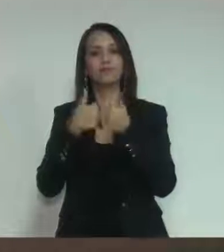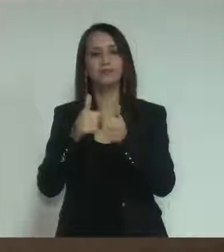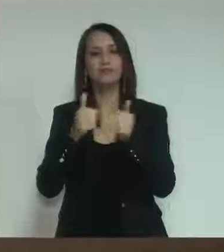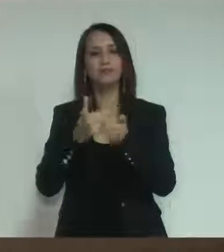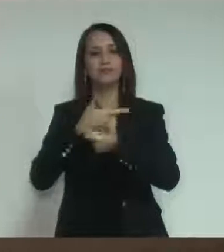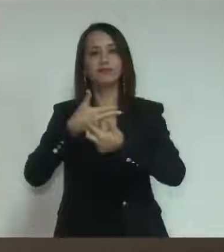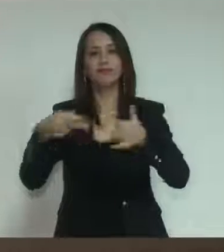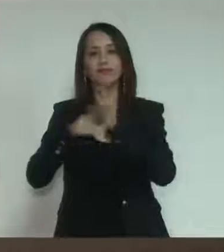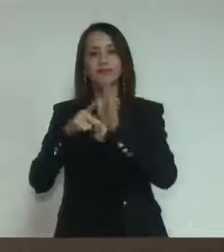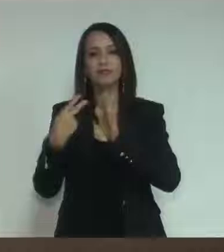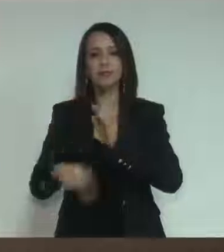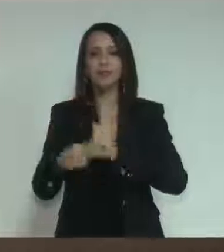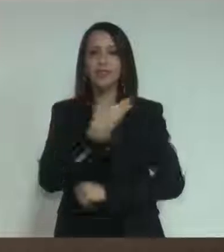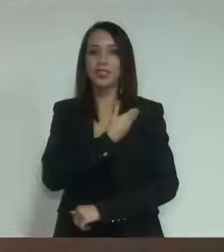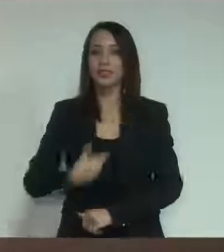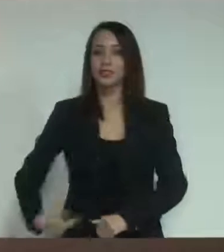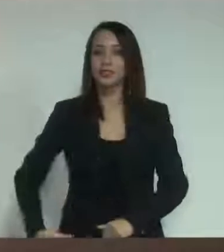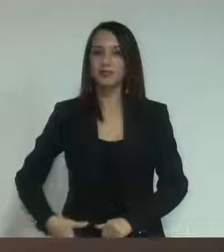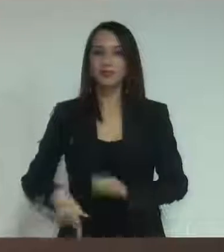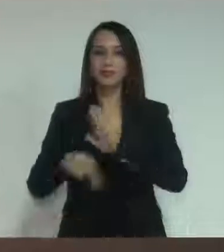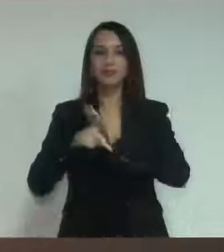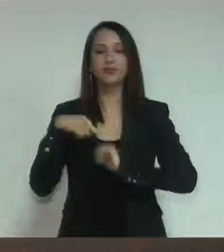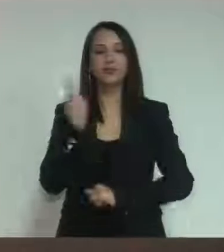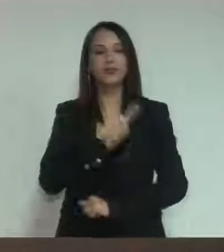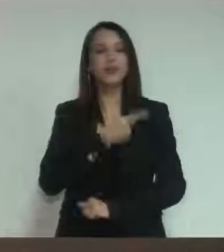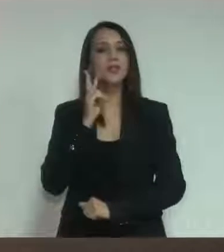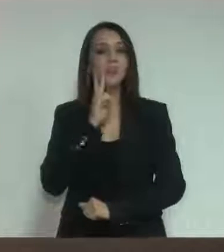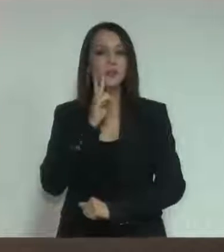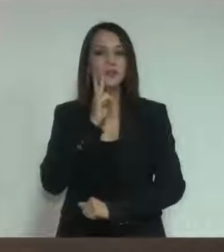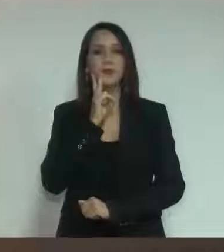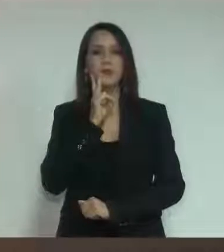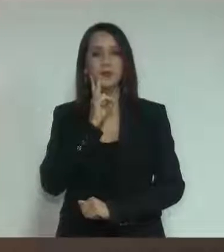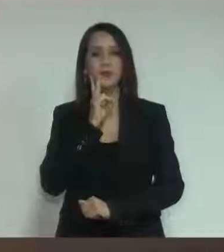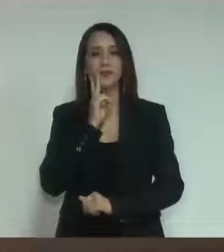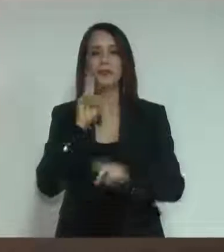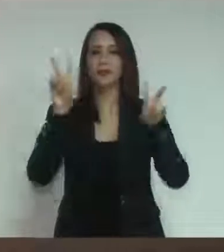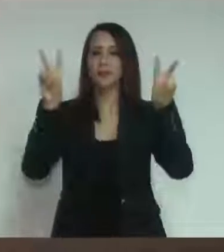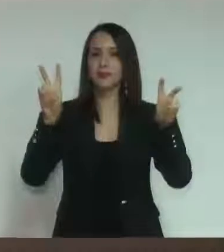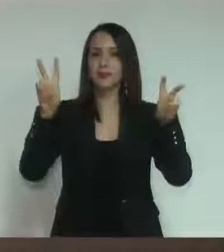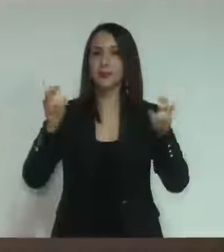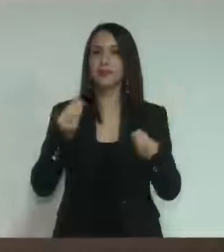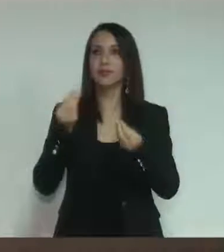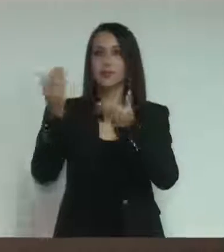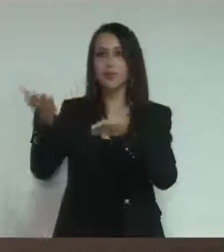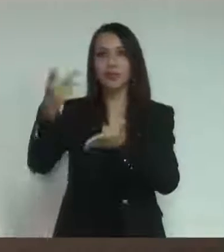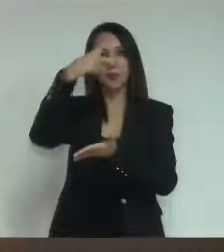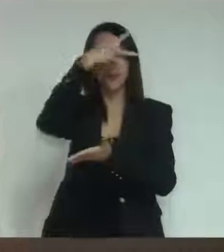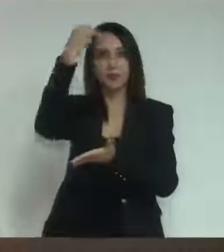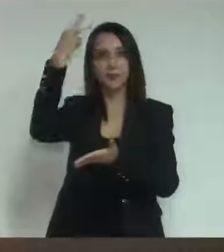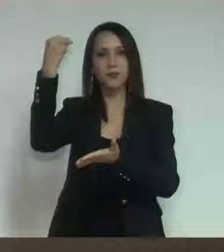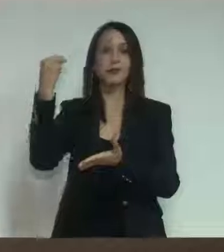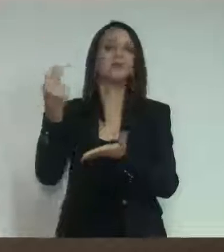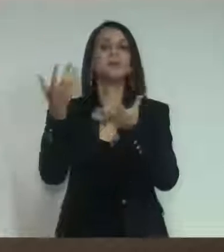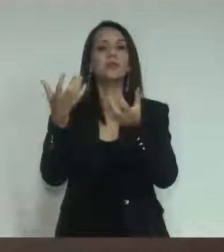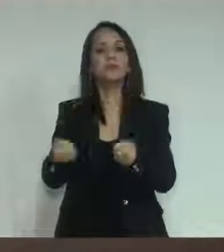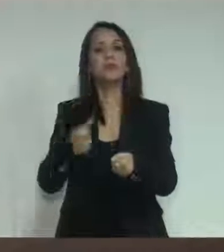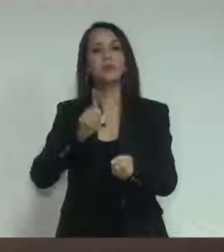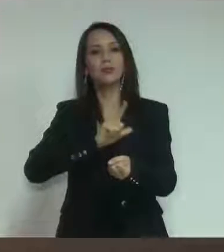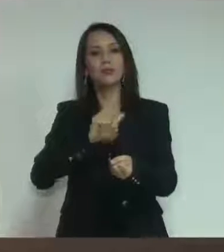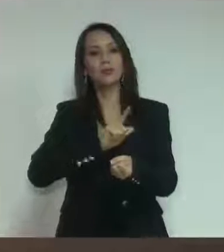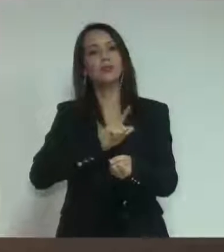Então, ele, abre aspas, dispõe sobre autorização ao Poder Executivo em outorgar a concessão de transporte